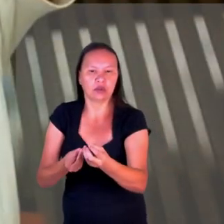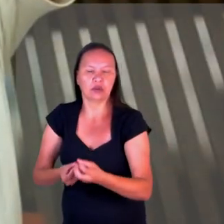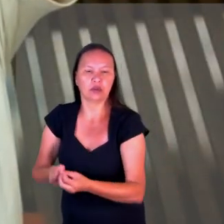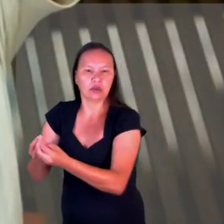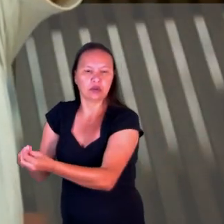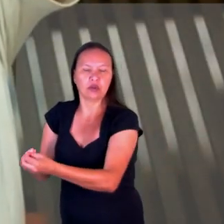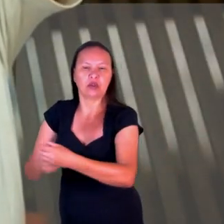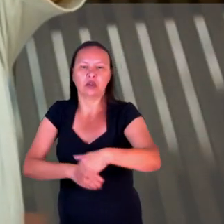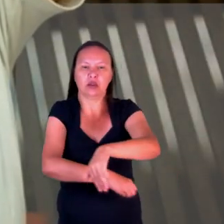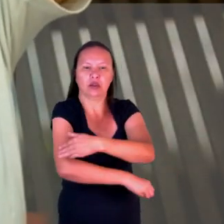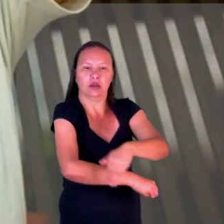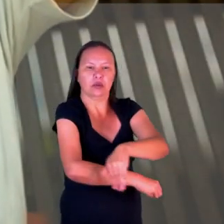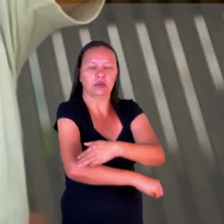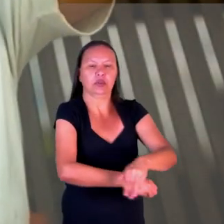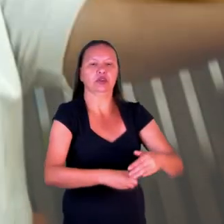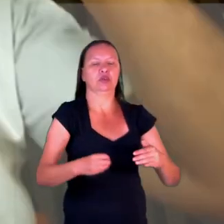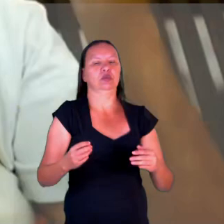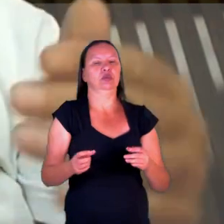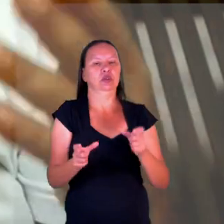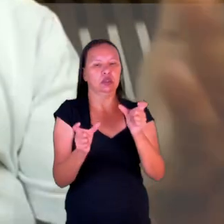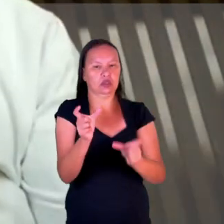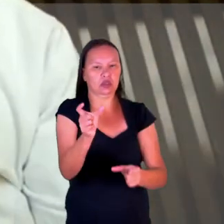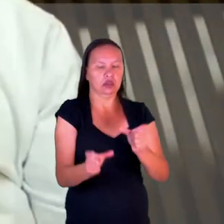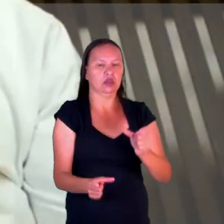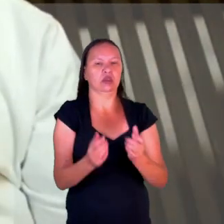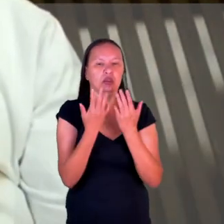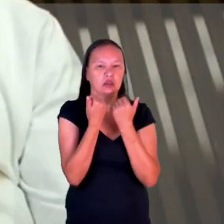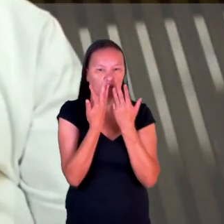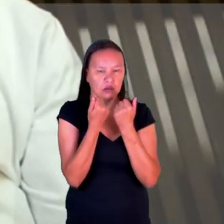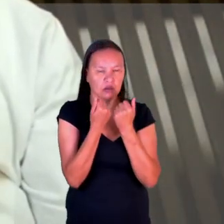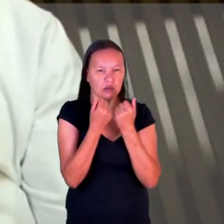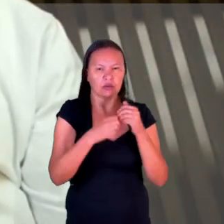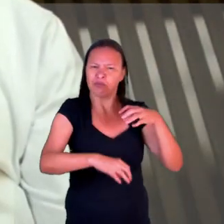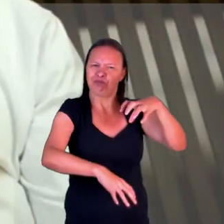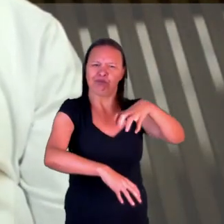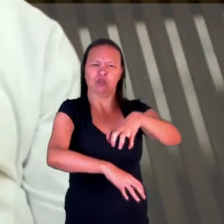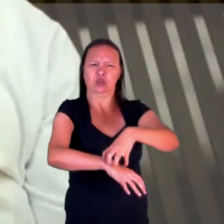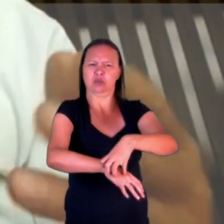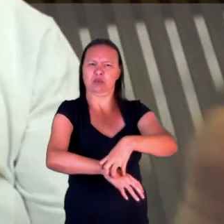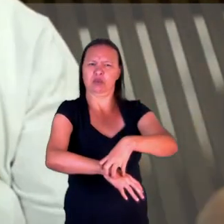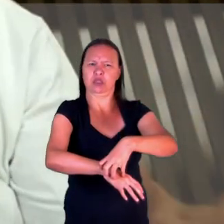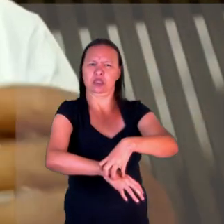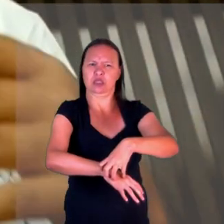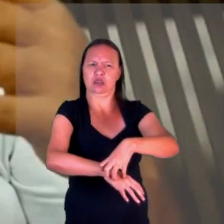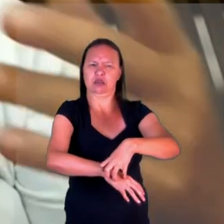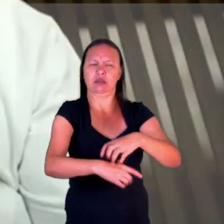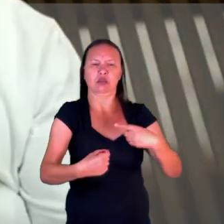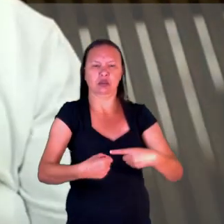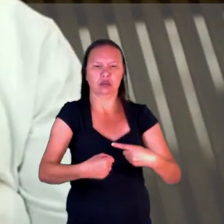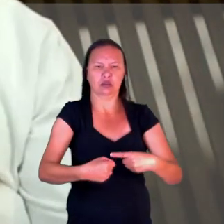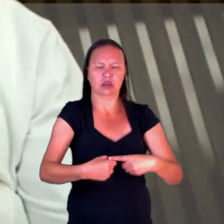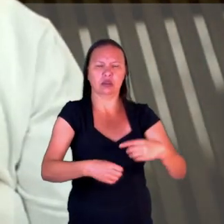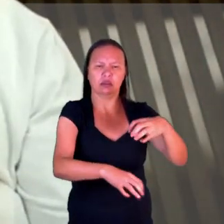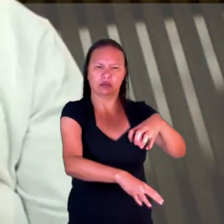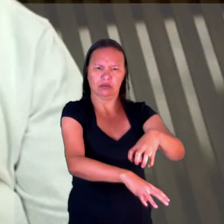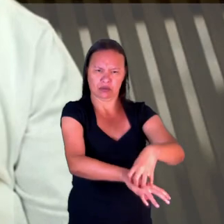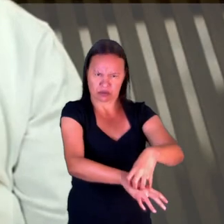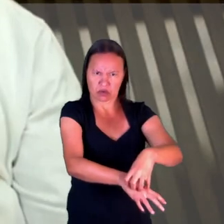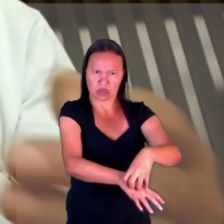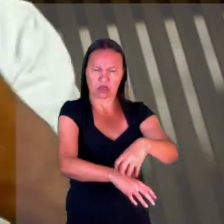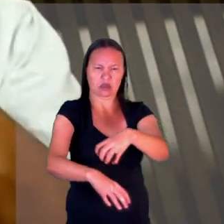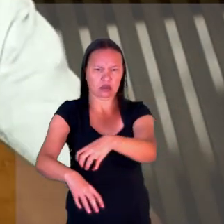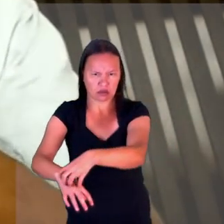rua e parece que todo mundo muitas vezes quer ir pro centro da cidade né Belo Horizonte criou um grupo inclusive traçou rotas para essas